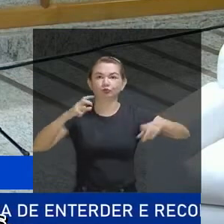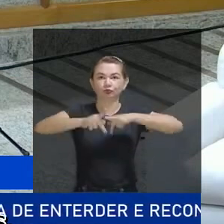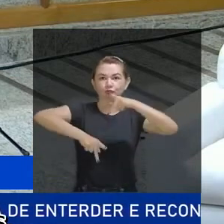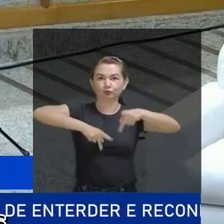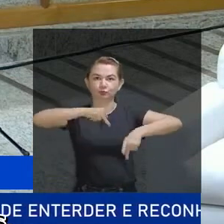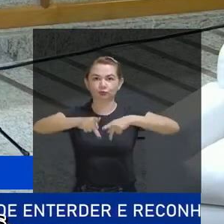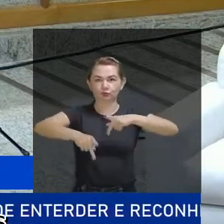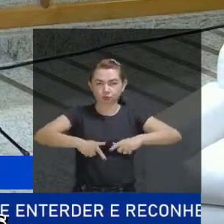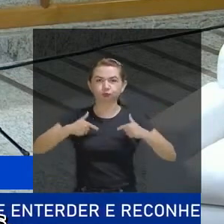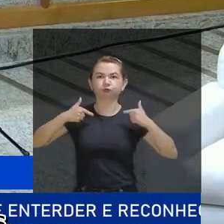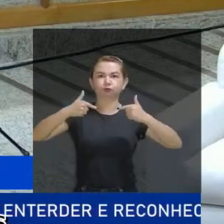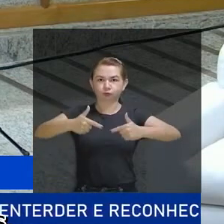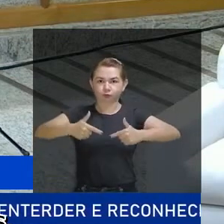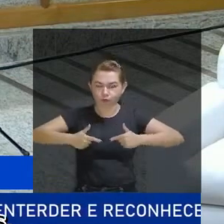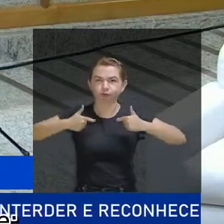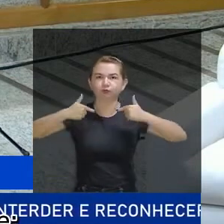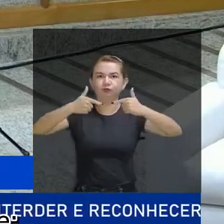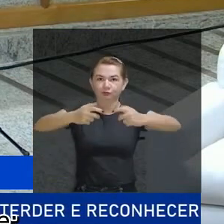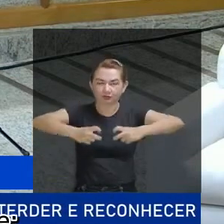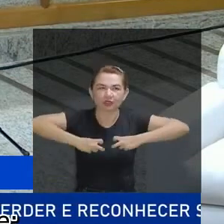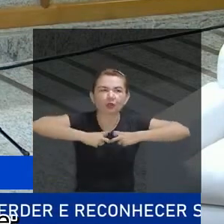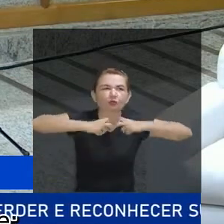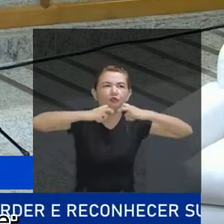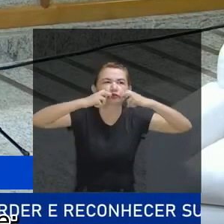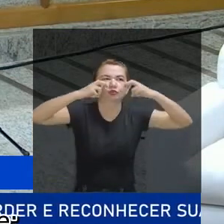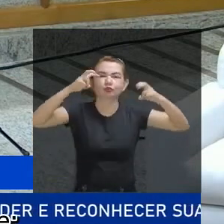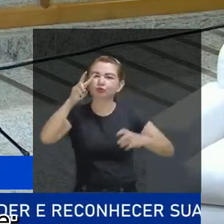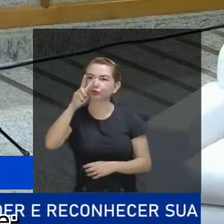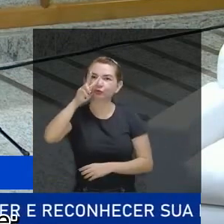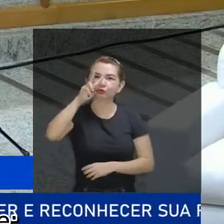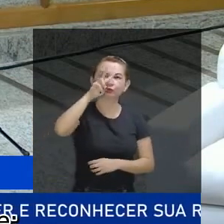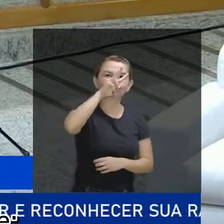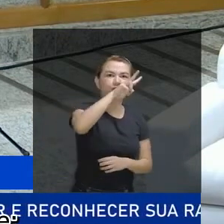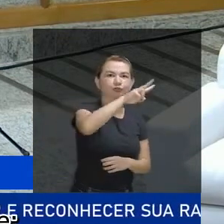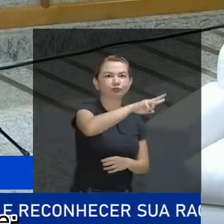plácidas de um povo herói com brado